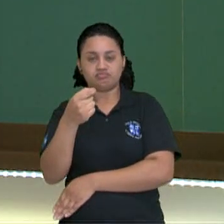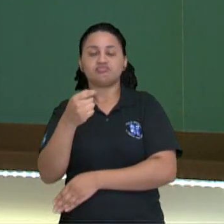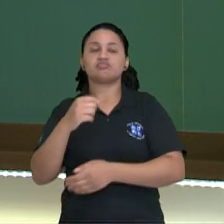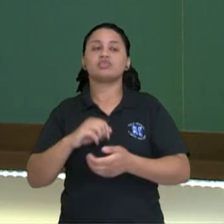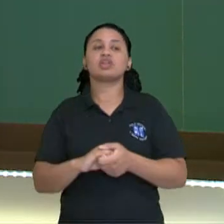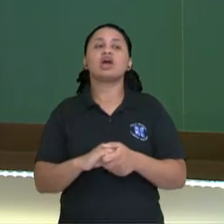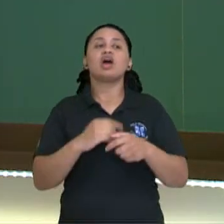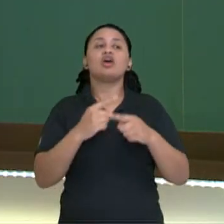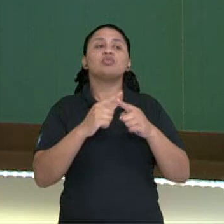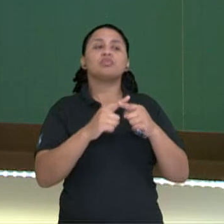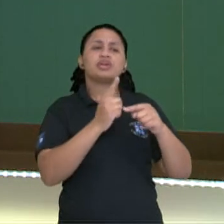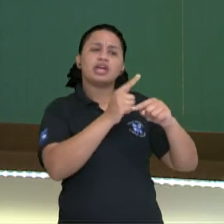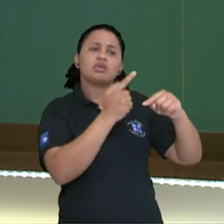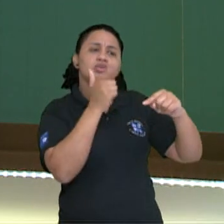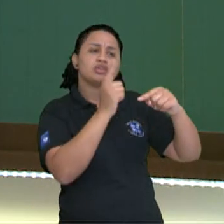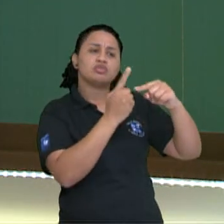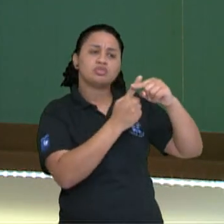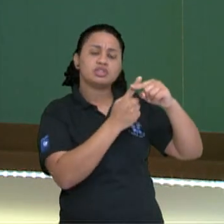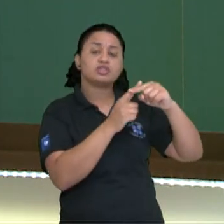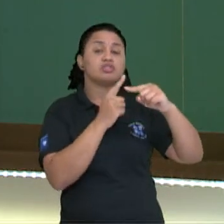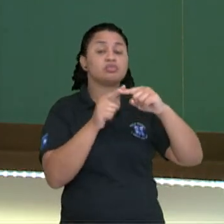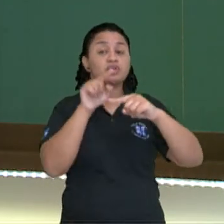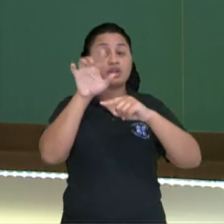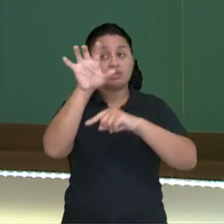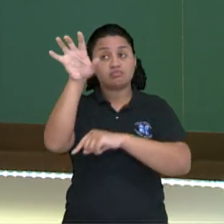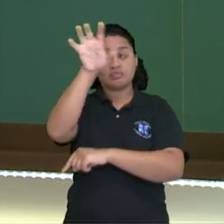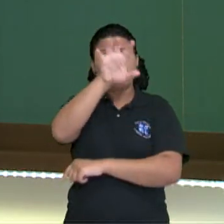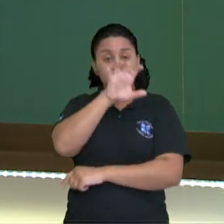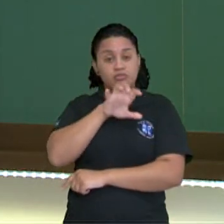no quarto quadrante, aqui na tabelinha nós